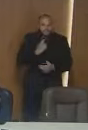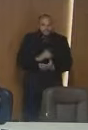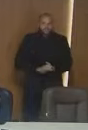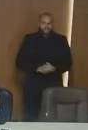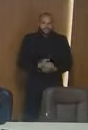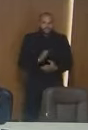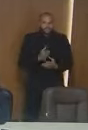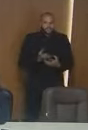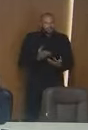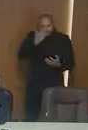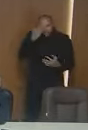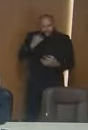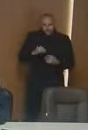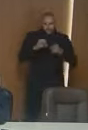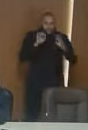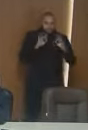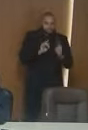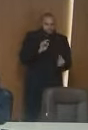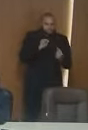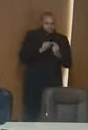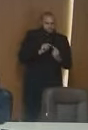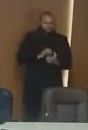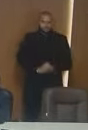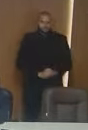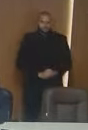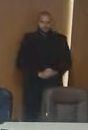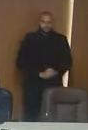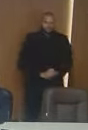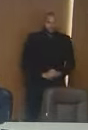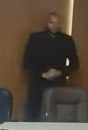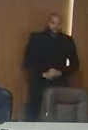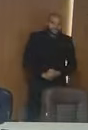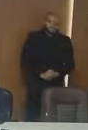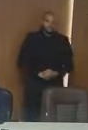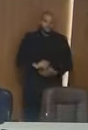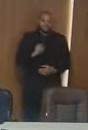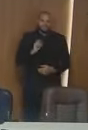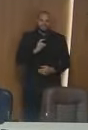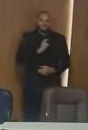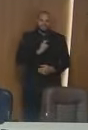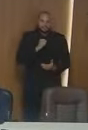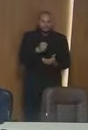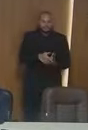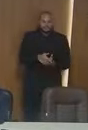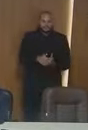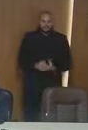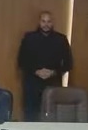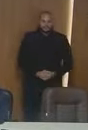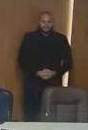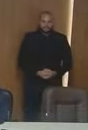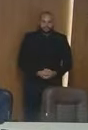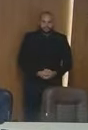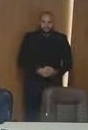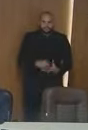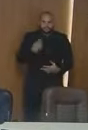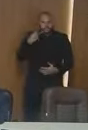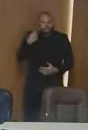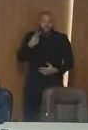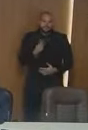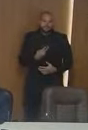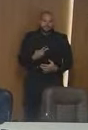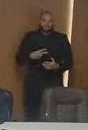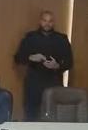Já que não se sabe especificar o que se tem pago de vereadores